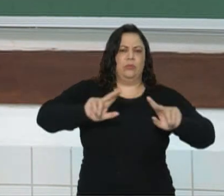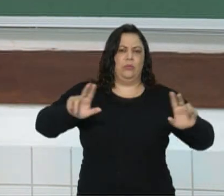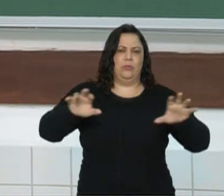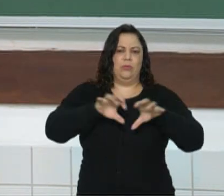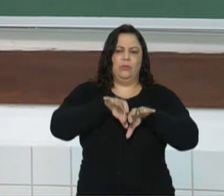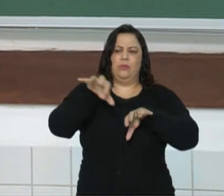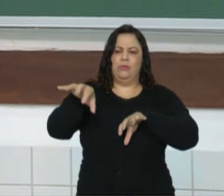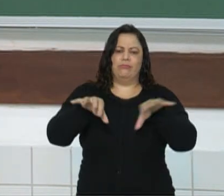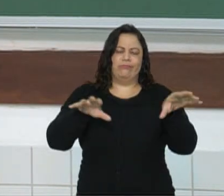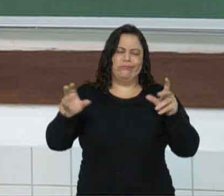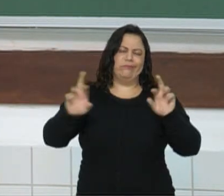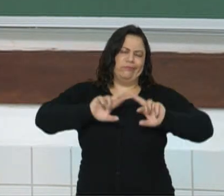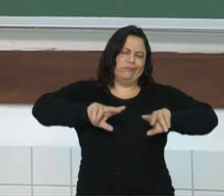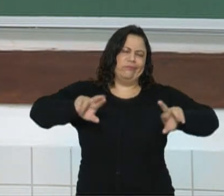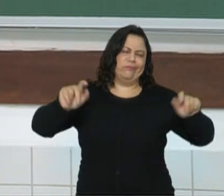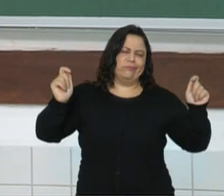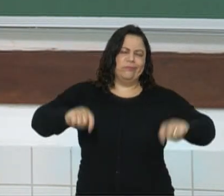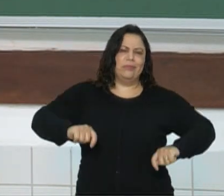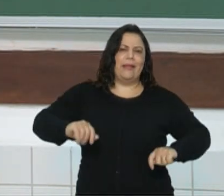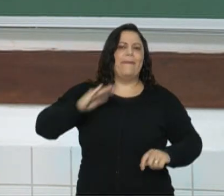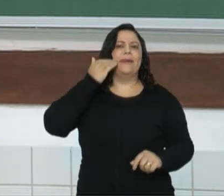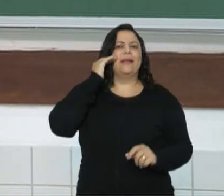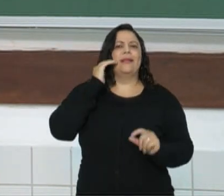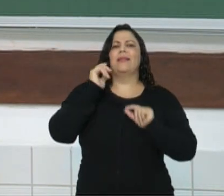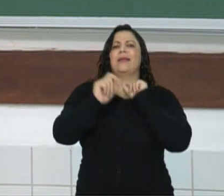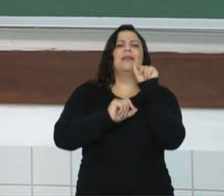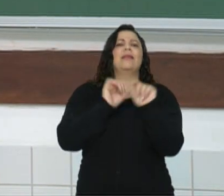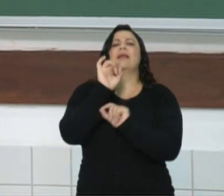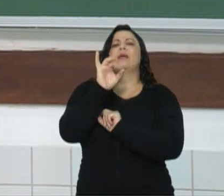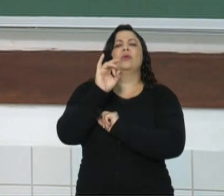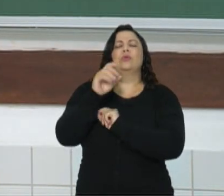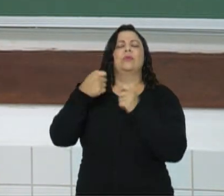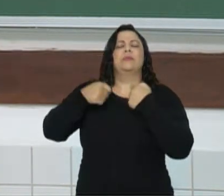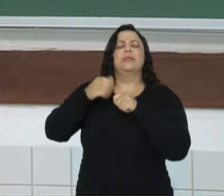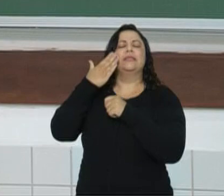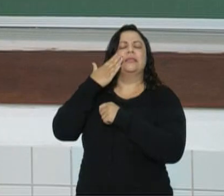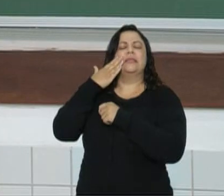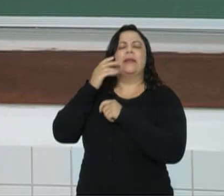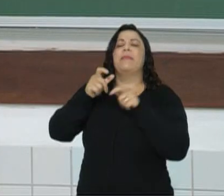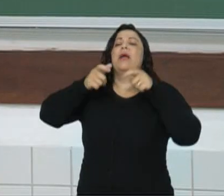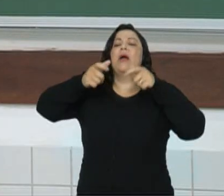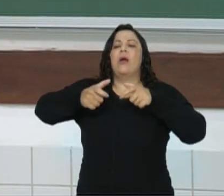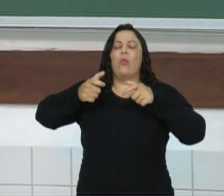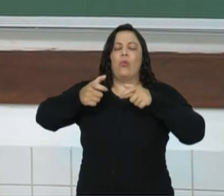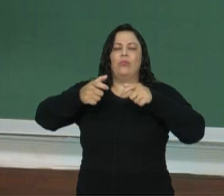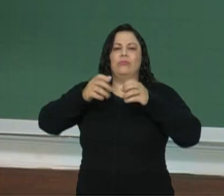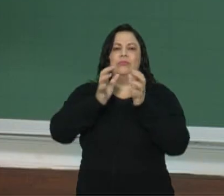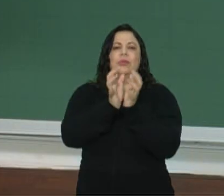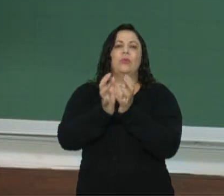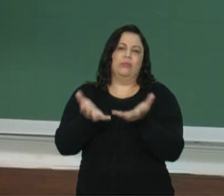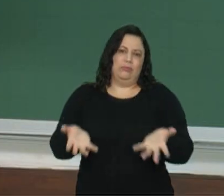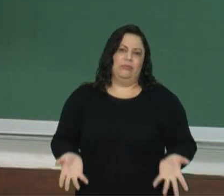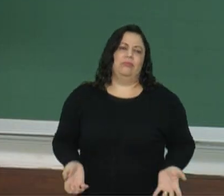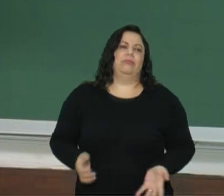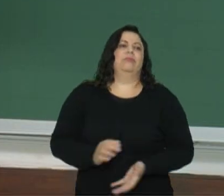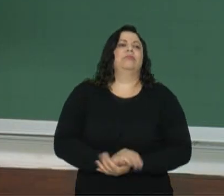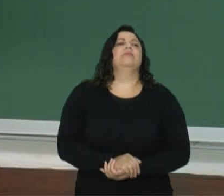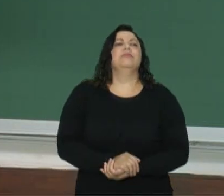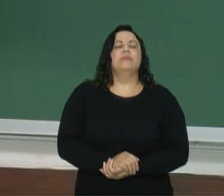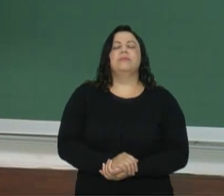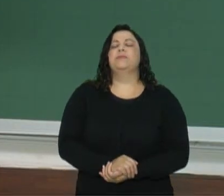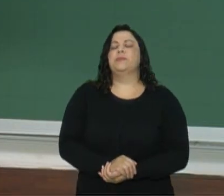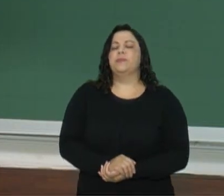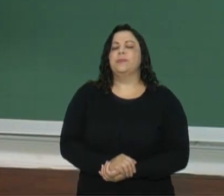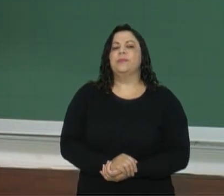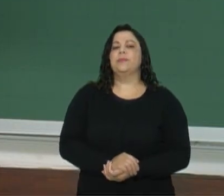humano, eu preciso entender em qual meio ele está inserido. Por isso, a identificação de um